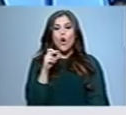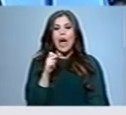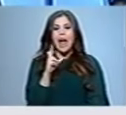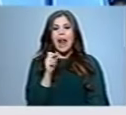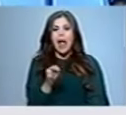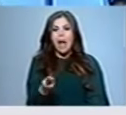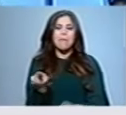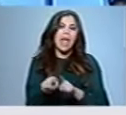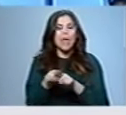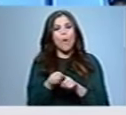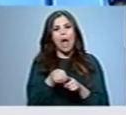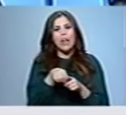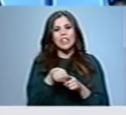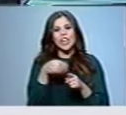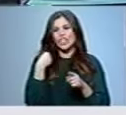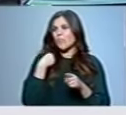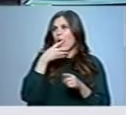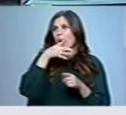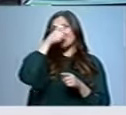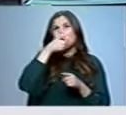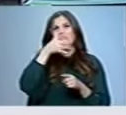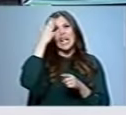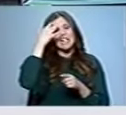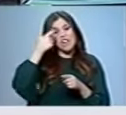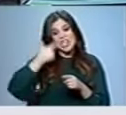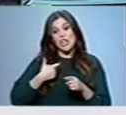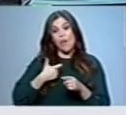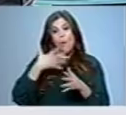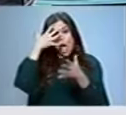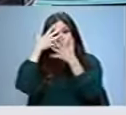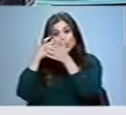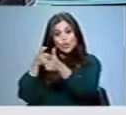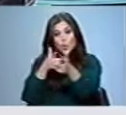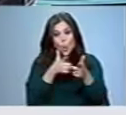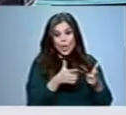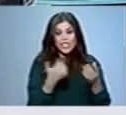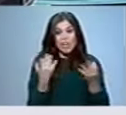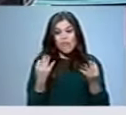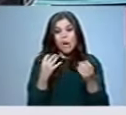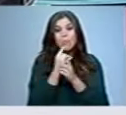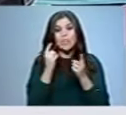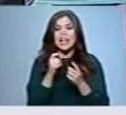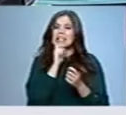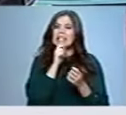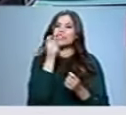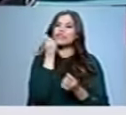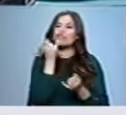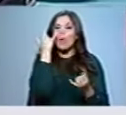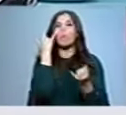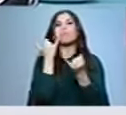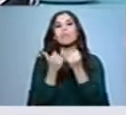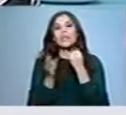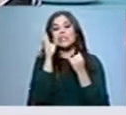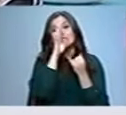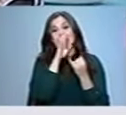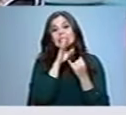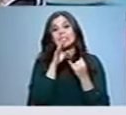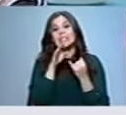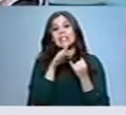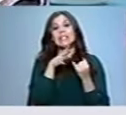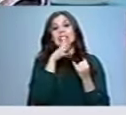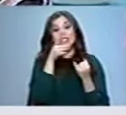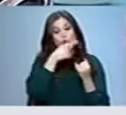10 vezes ou 50 vezes por dia. Mas pronto. Até porque se correm uns ligeiros riscos se nos chamam uma coisa dessas, não é?